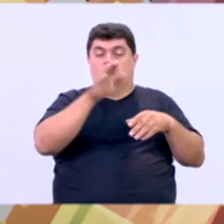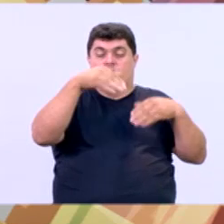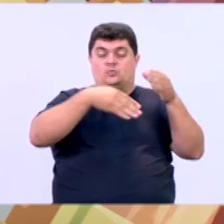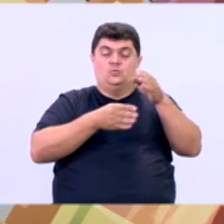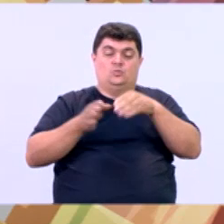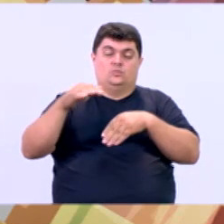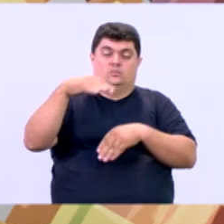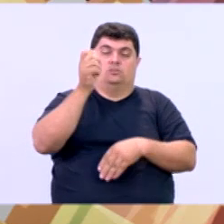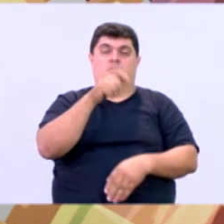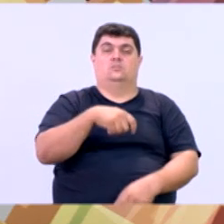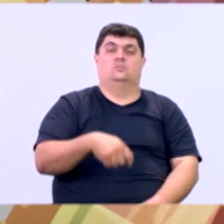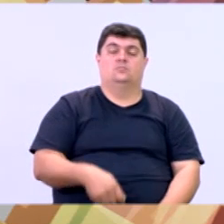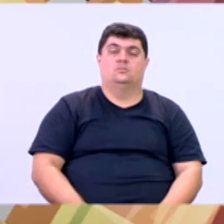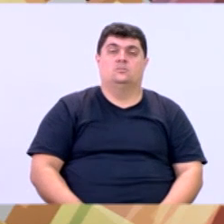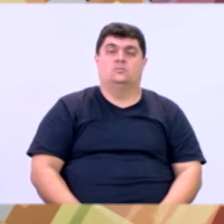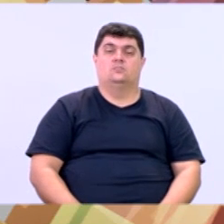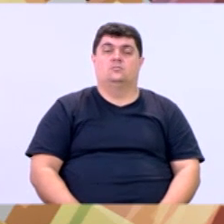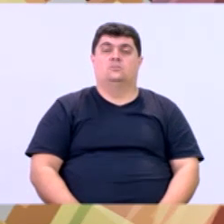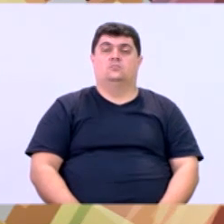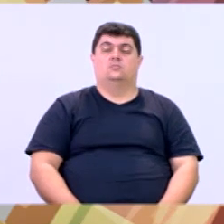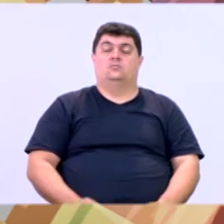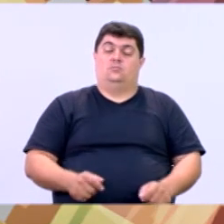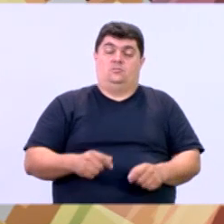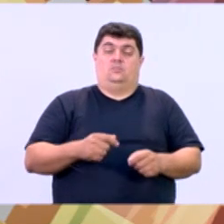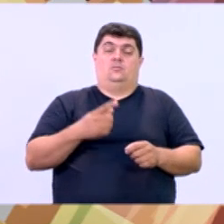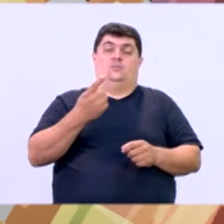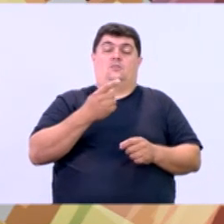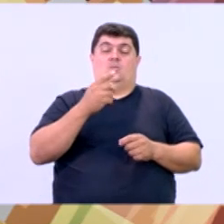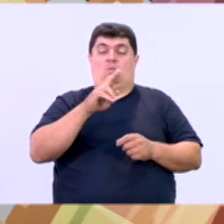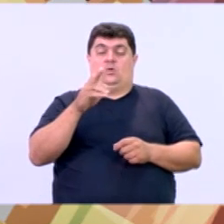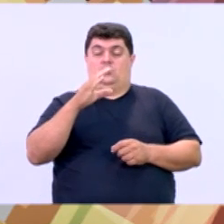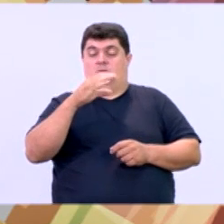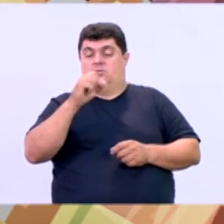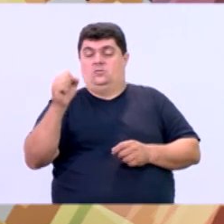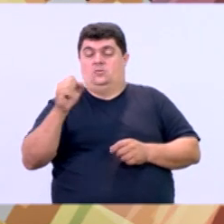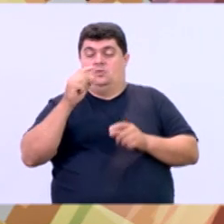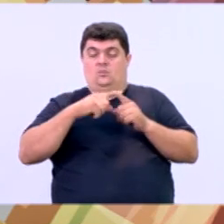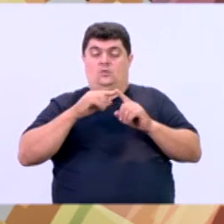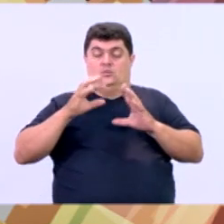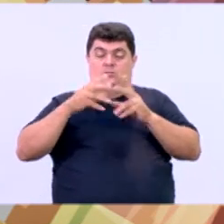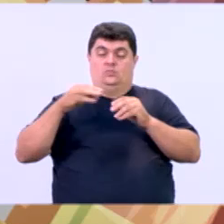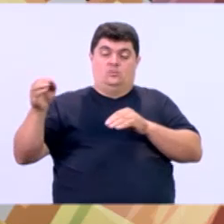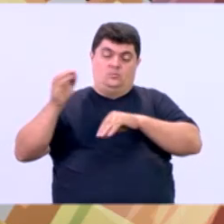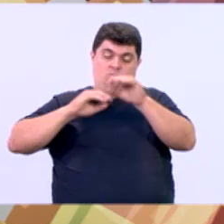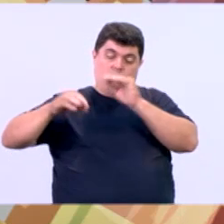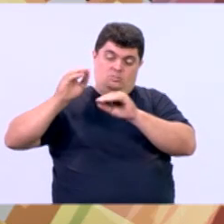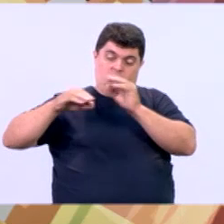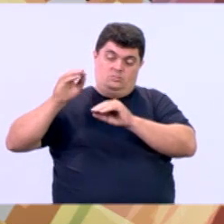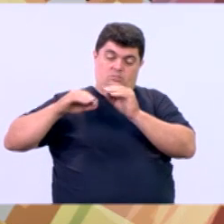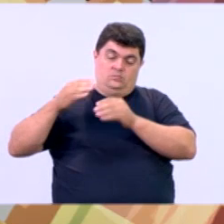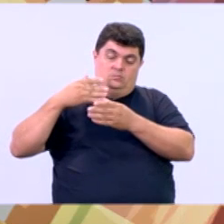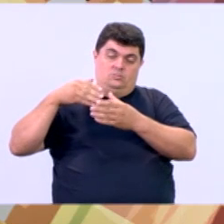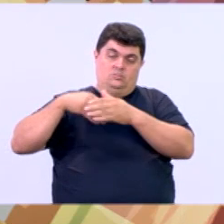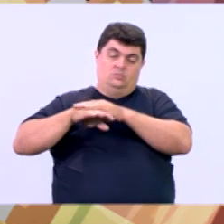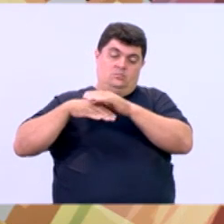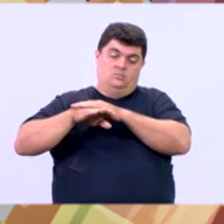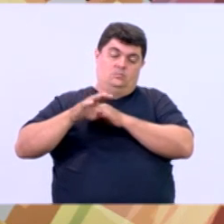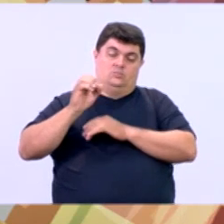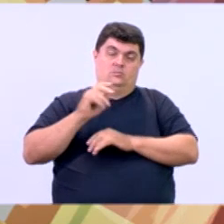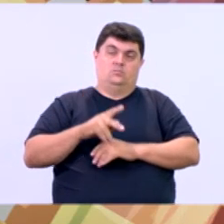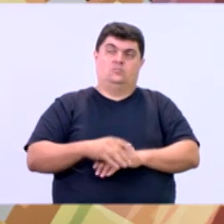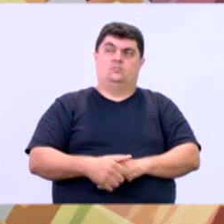tá? Nosso caso aqui, a gente colocou uma pasta CSS para colocar todos os formulários, todas as folhas de estilo ali